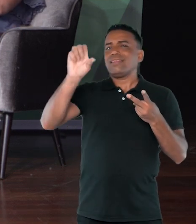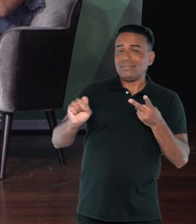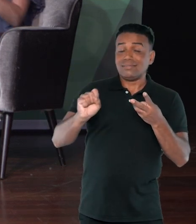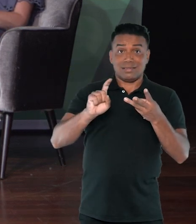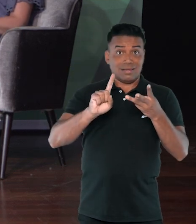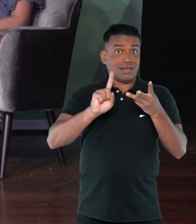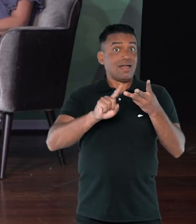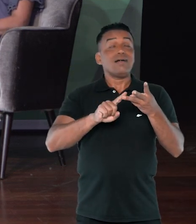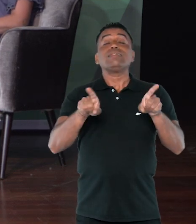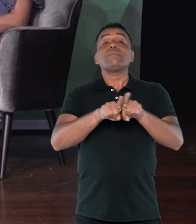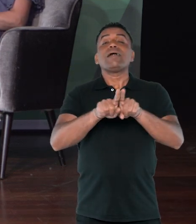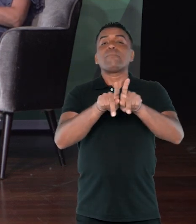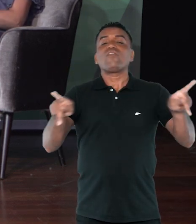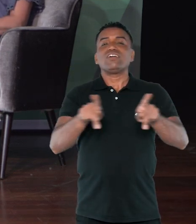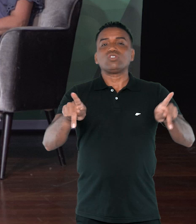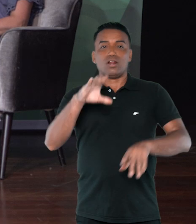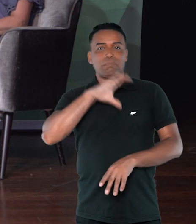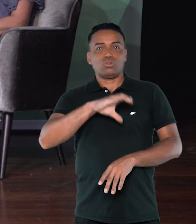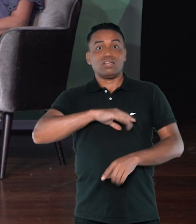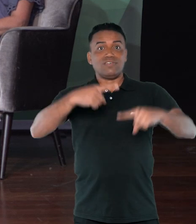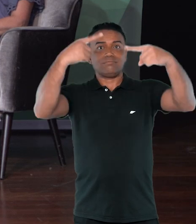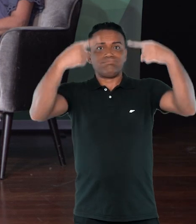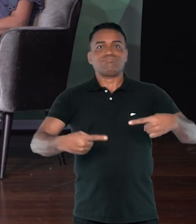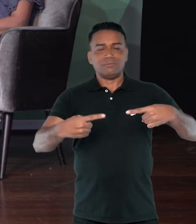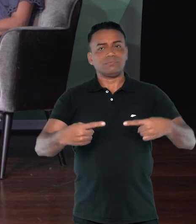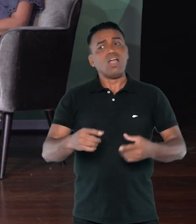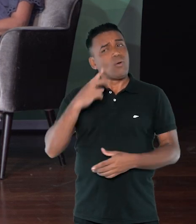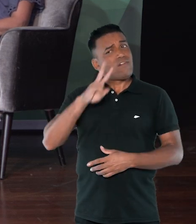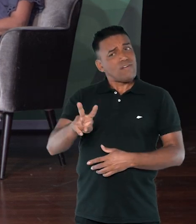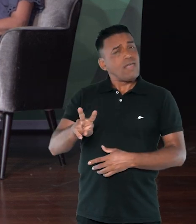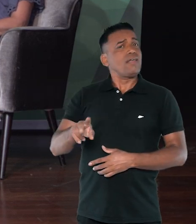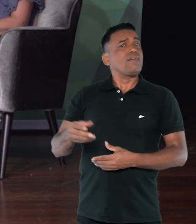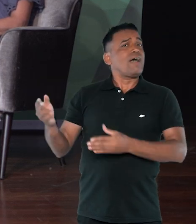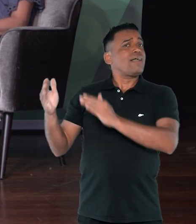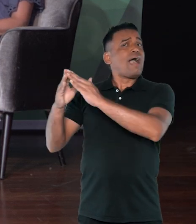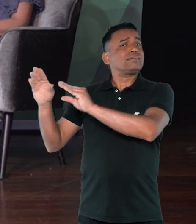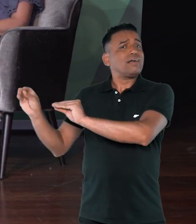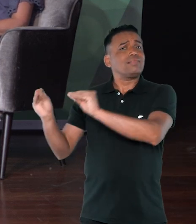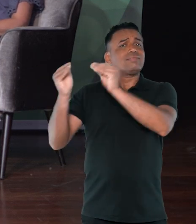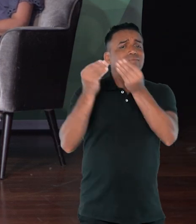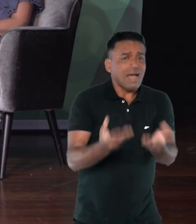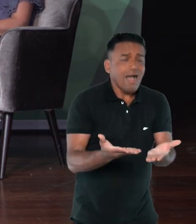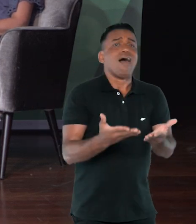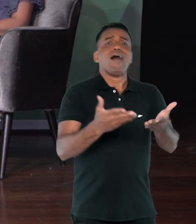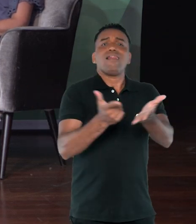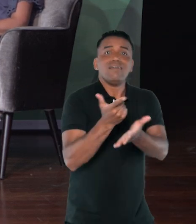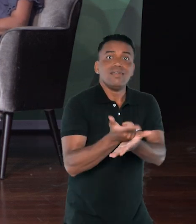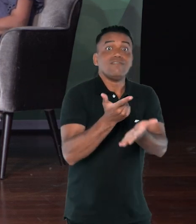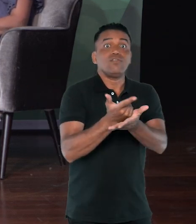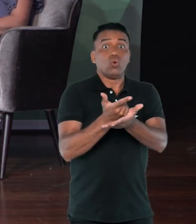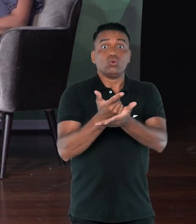um concurso. Quero ver quem traz mais livros de casa para a gente montar a nossa biblioteca. E eu levei 50 livros,